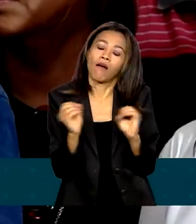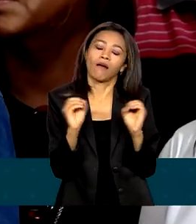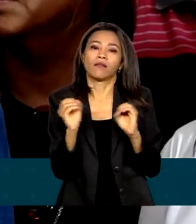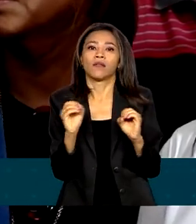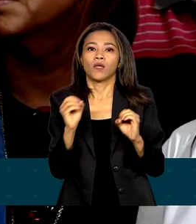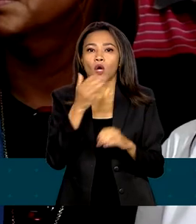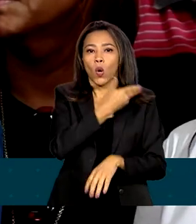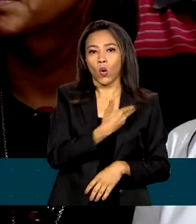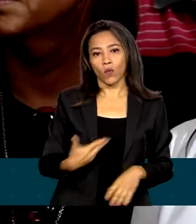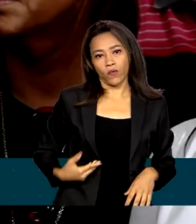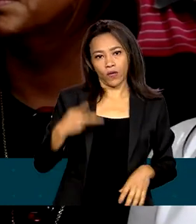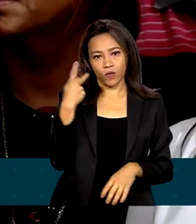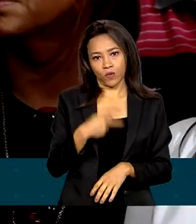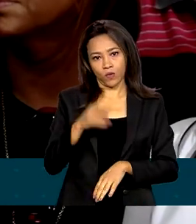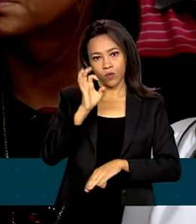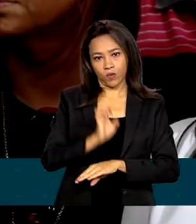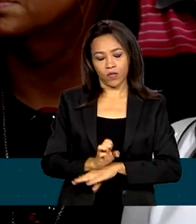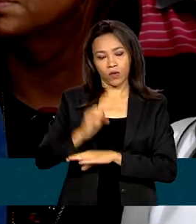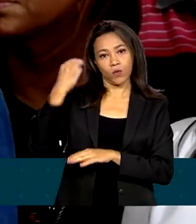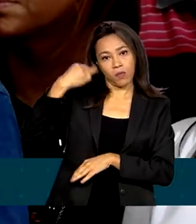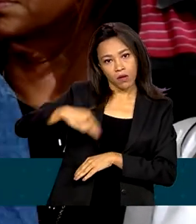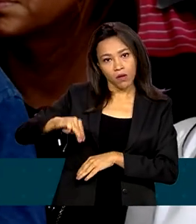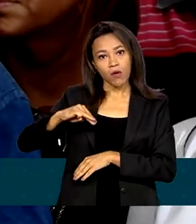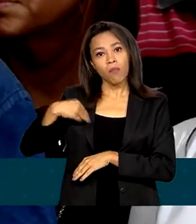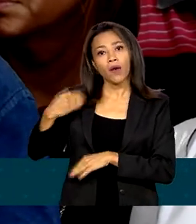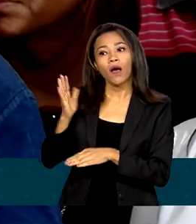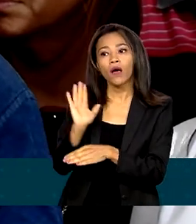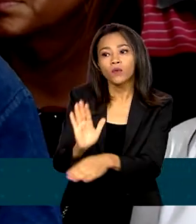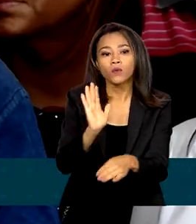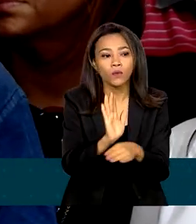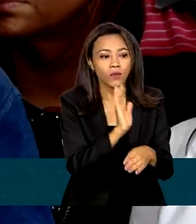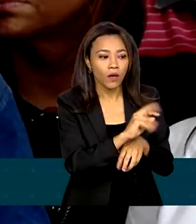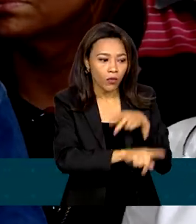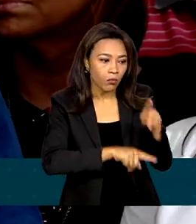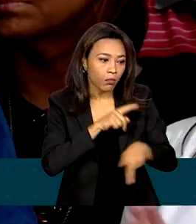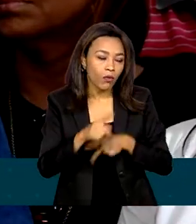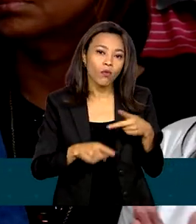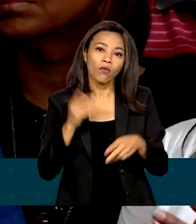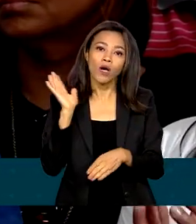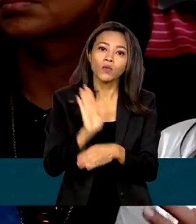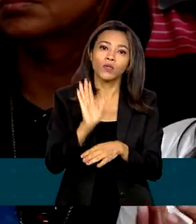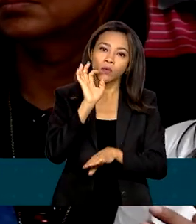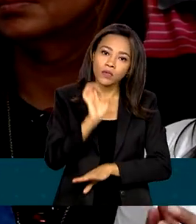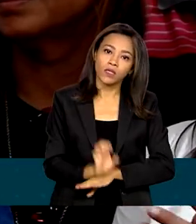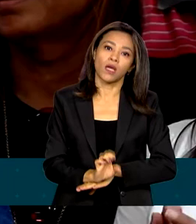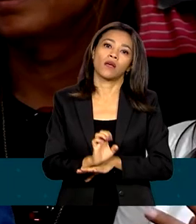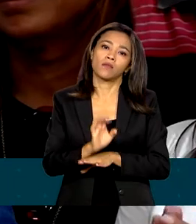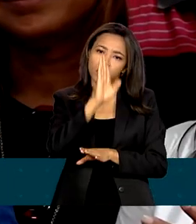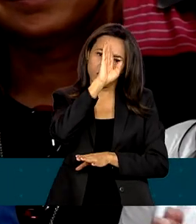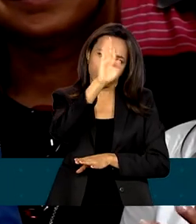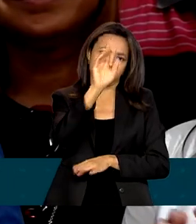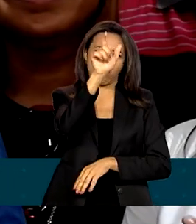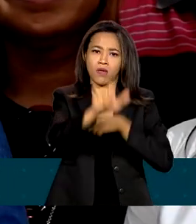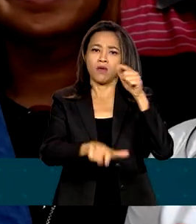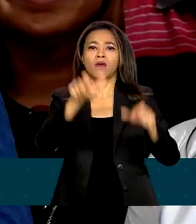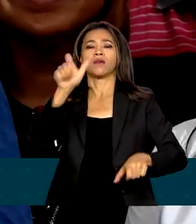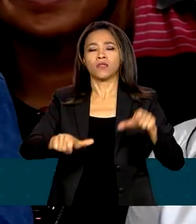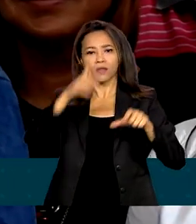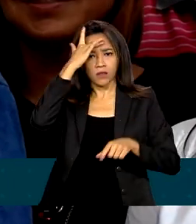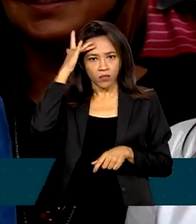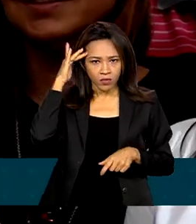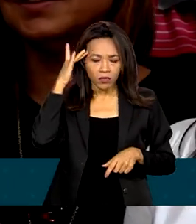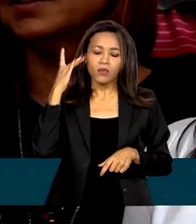do Maranhão para cuidar do povo desse estado e, sobretudo, cuidar das pessoas que estão vivendo em